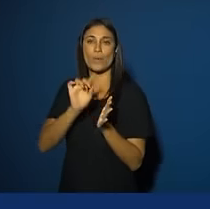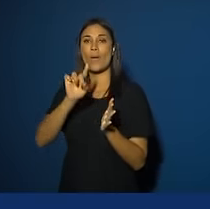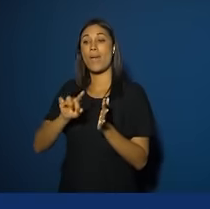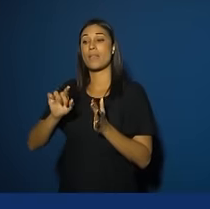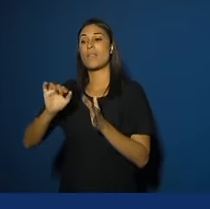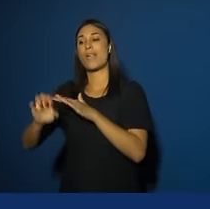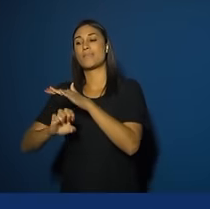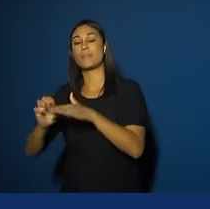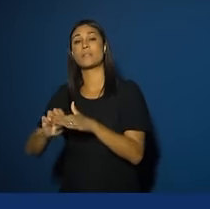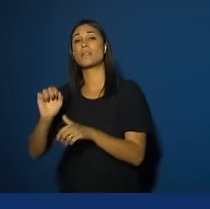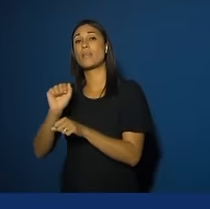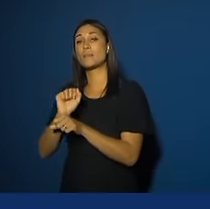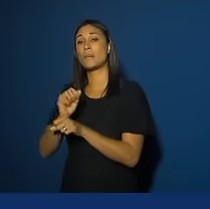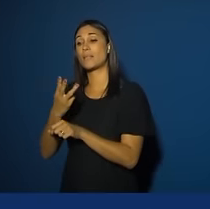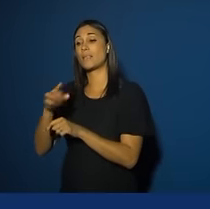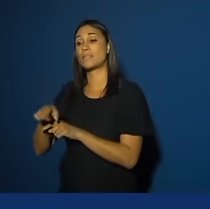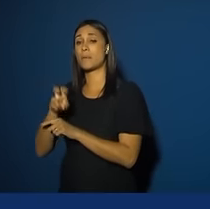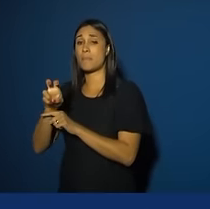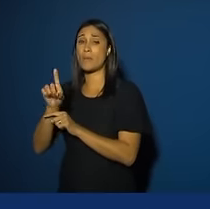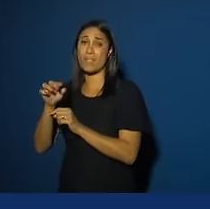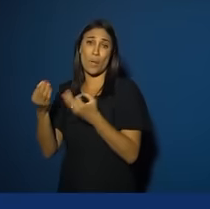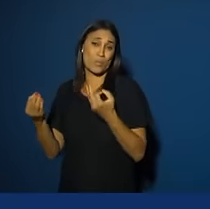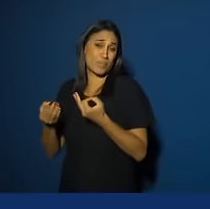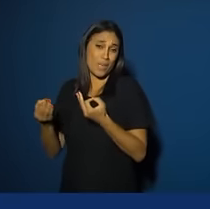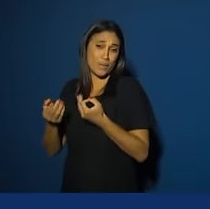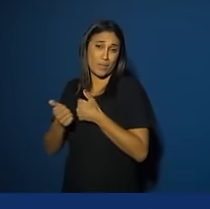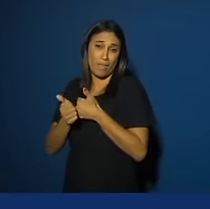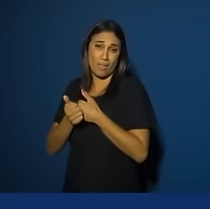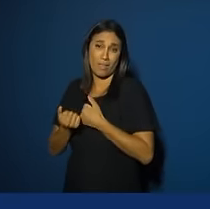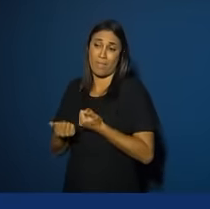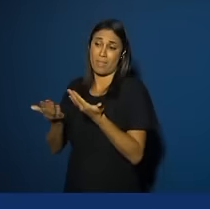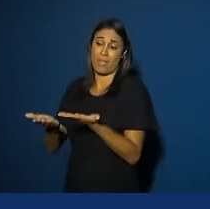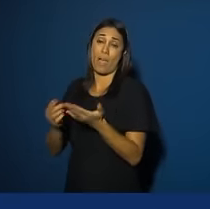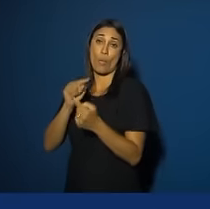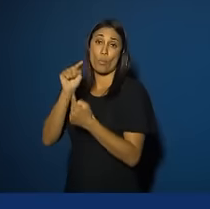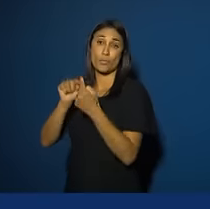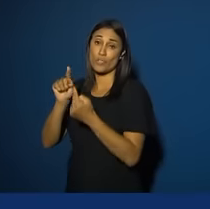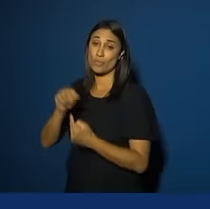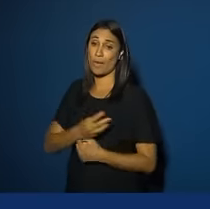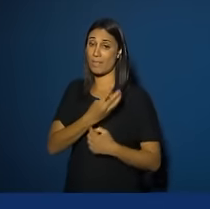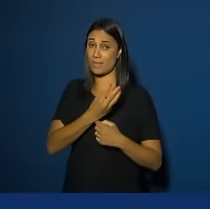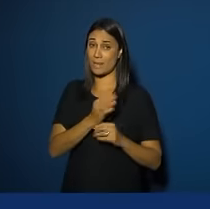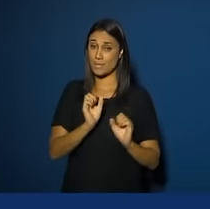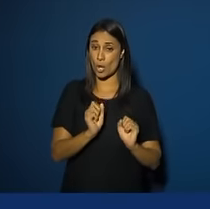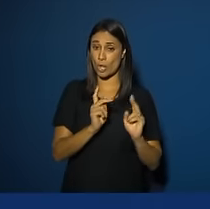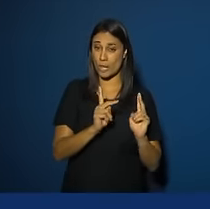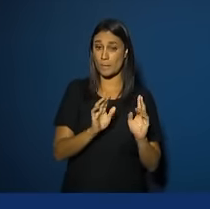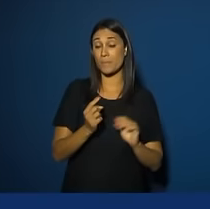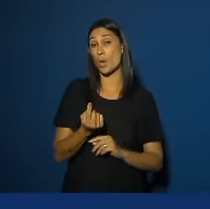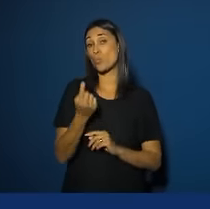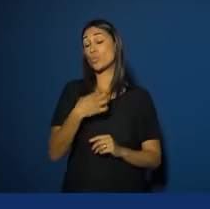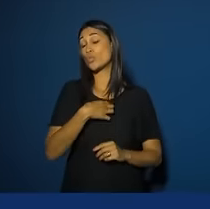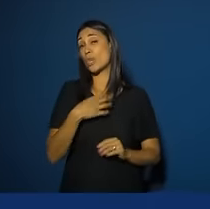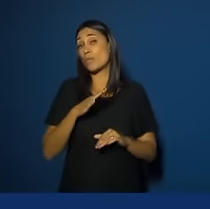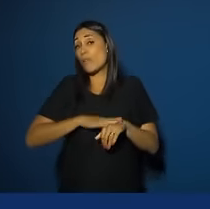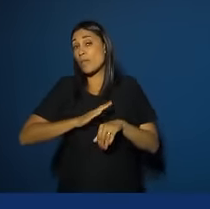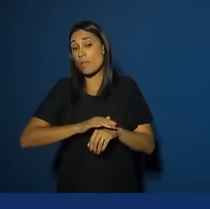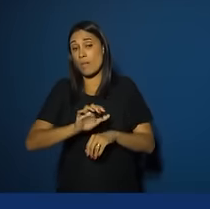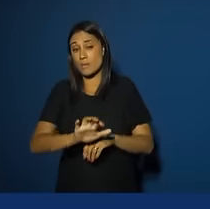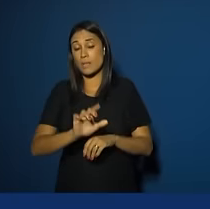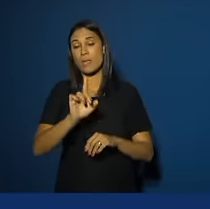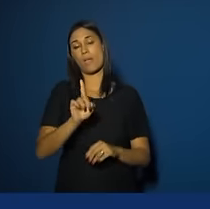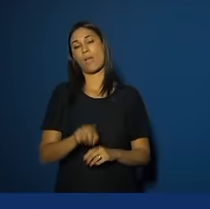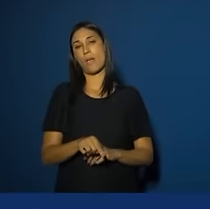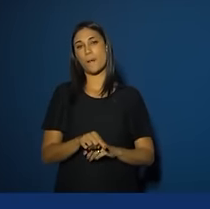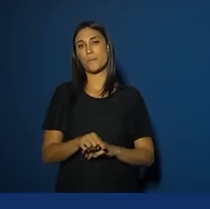3,5 não significa que 3,5 agora é o que o Banco Central quer entregar. A meta dele é 3. Né? A única forma de fazer isso, a